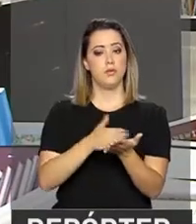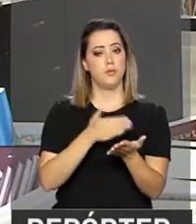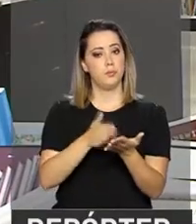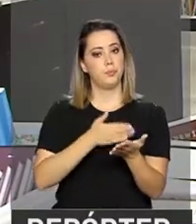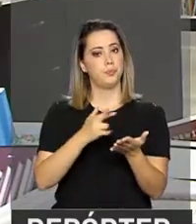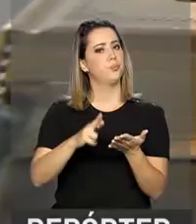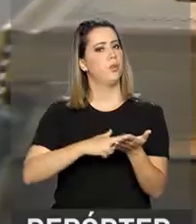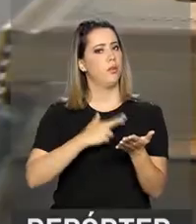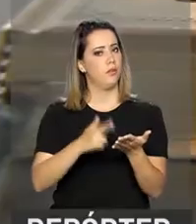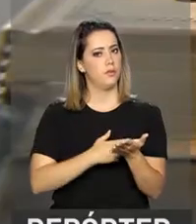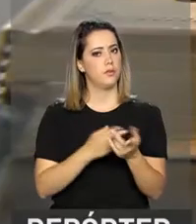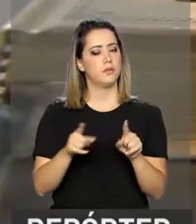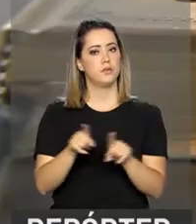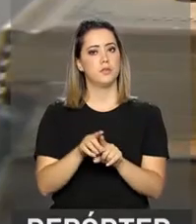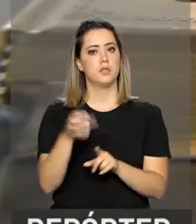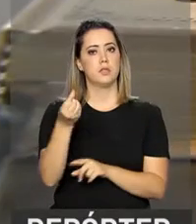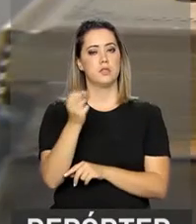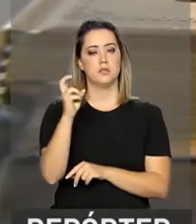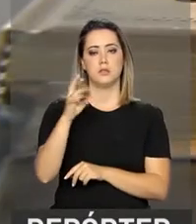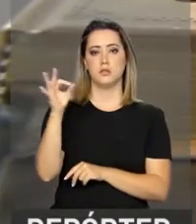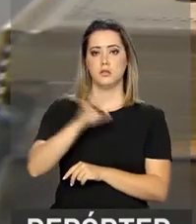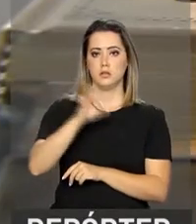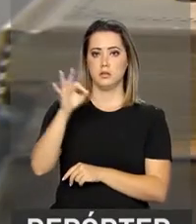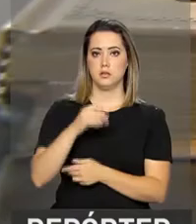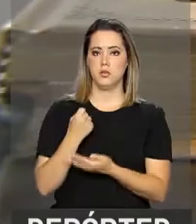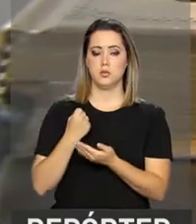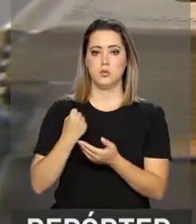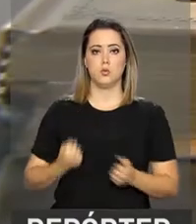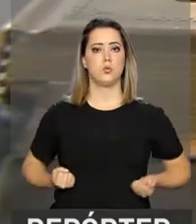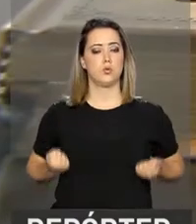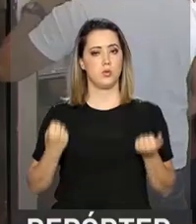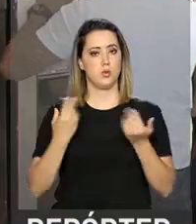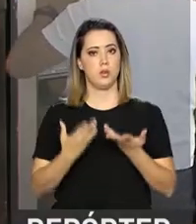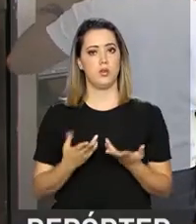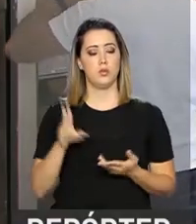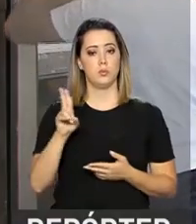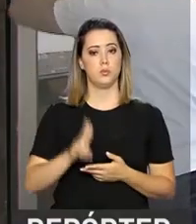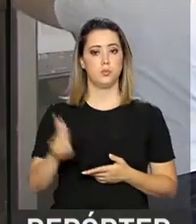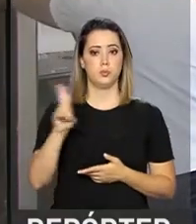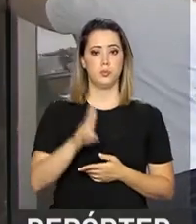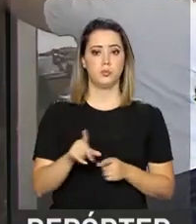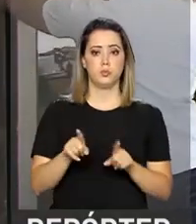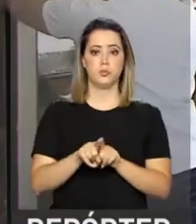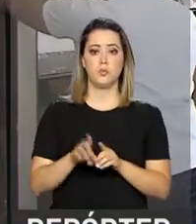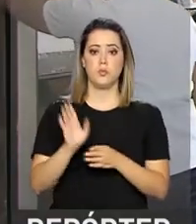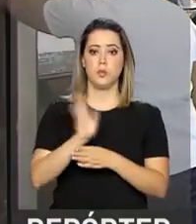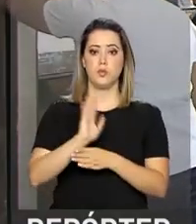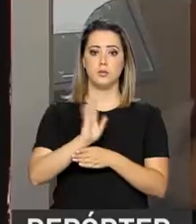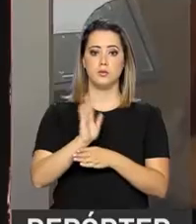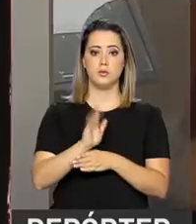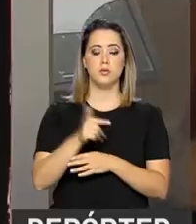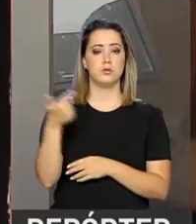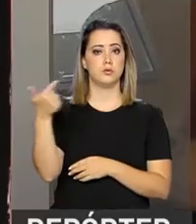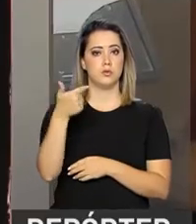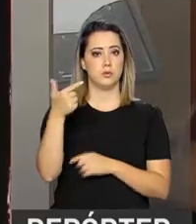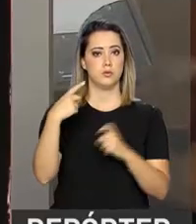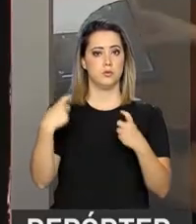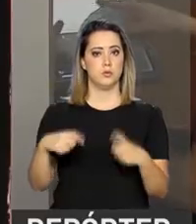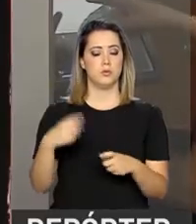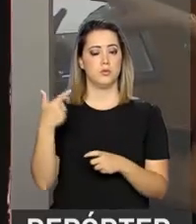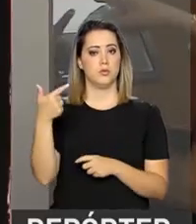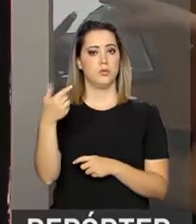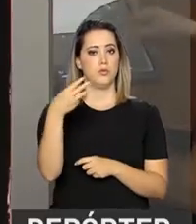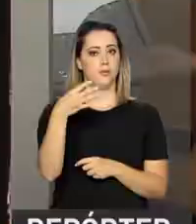e revistas, com 65% dos gastos com benefício. Gastos com cinema vem em segundo lugar com